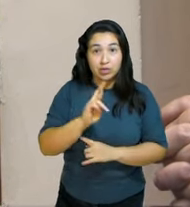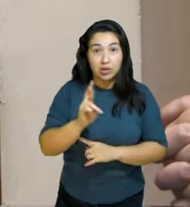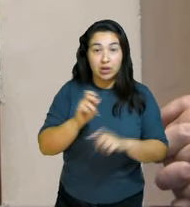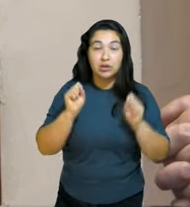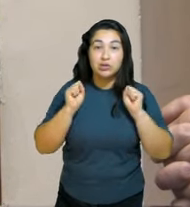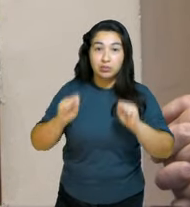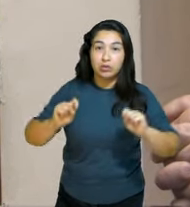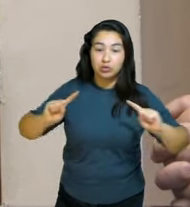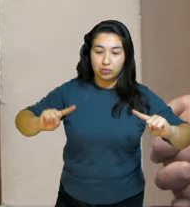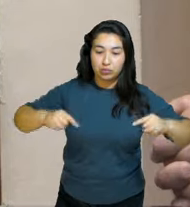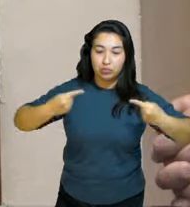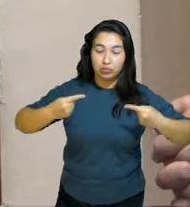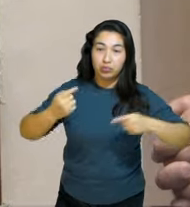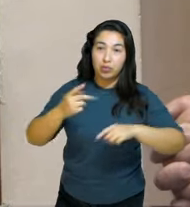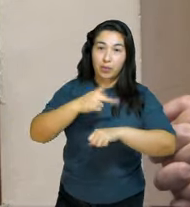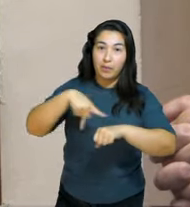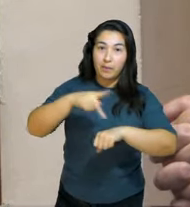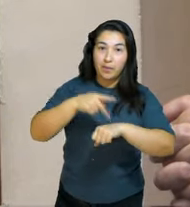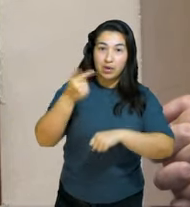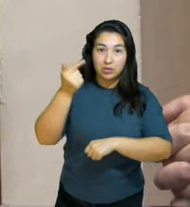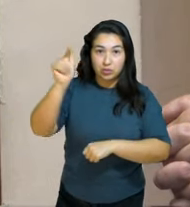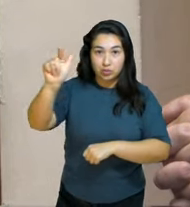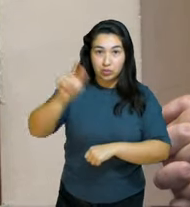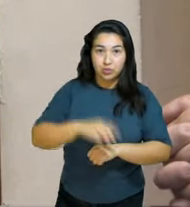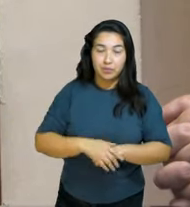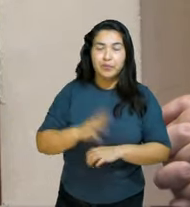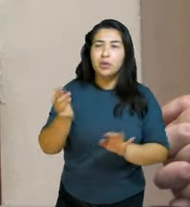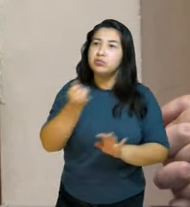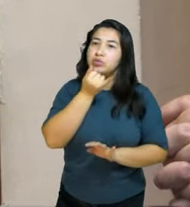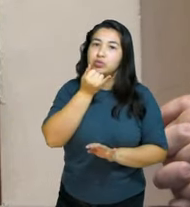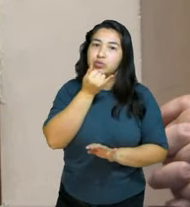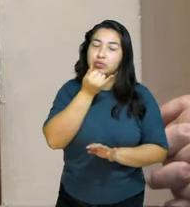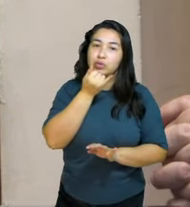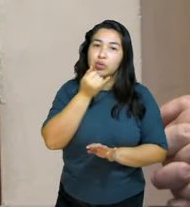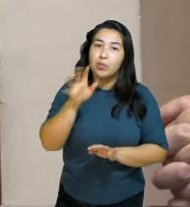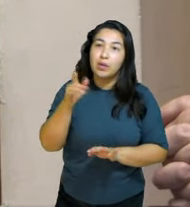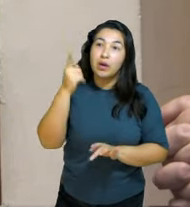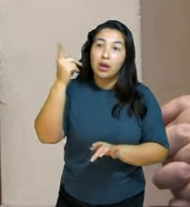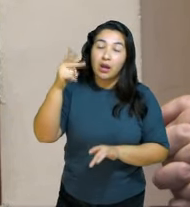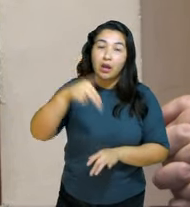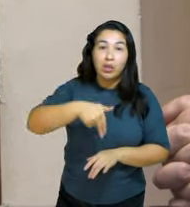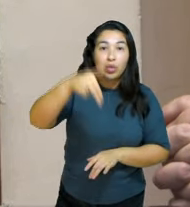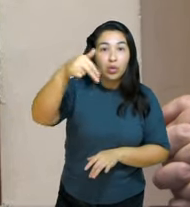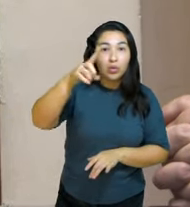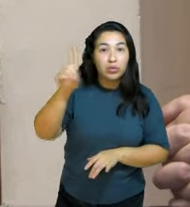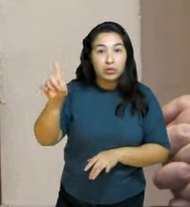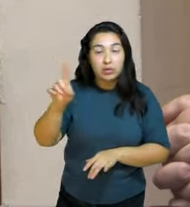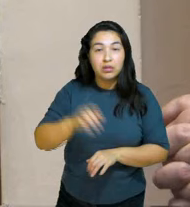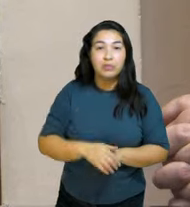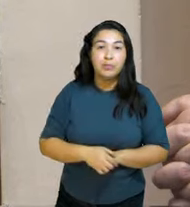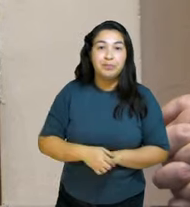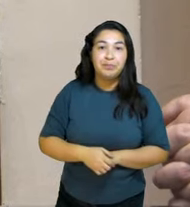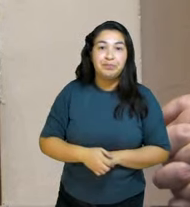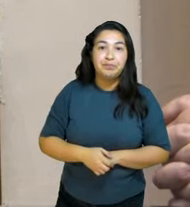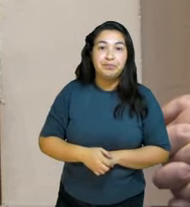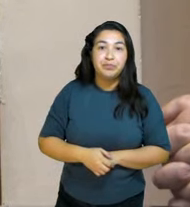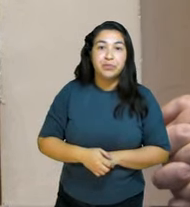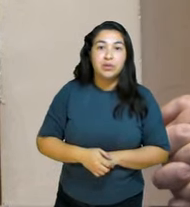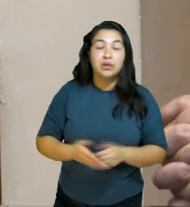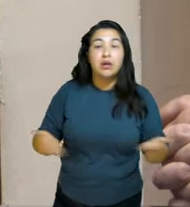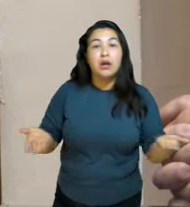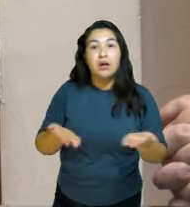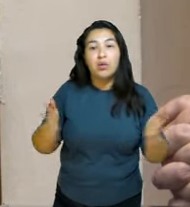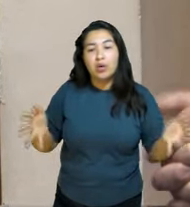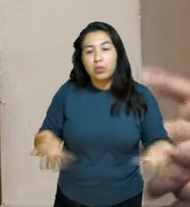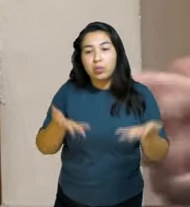exterior, ou, melhor dizendo, no Nordeste, para aliviar nosso peso orçamentário. Nós estamos promovendo